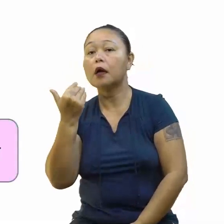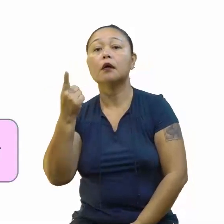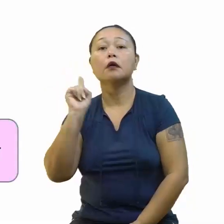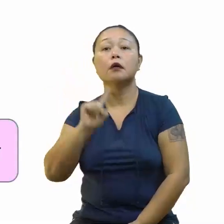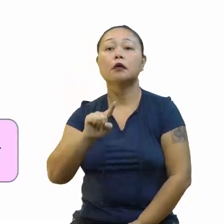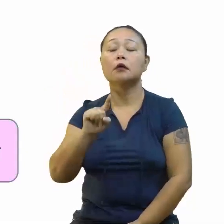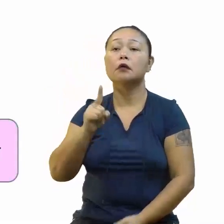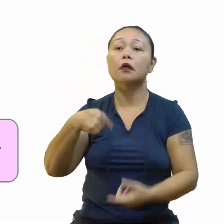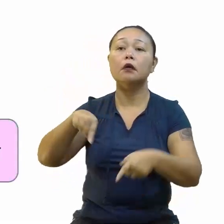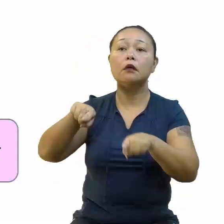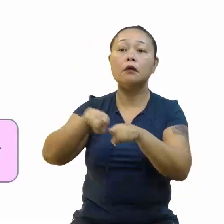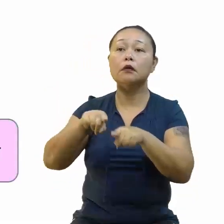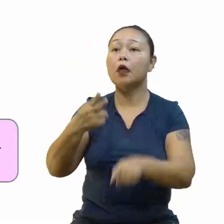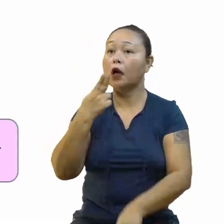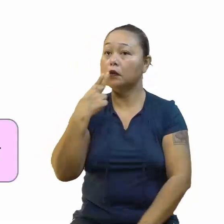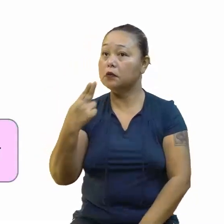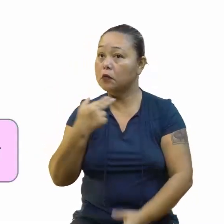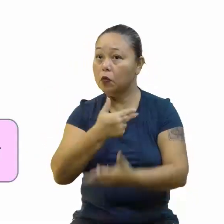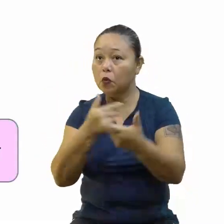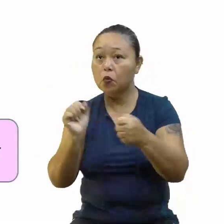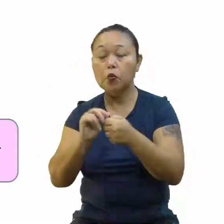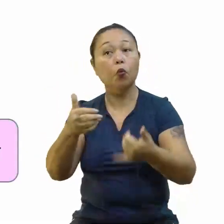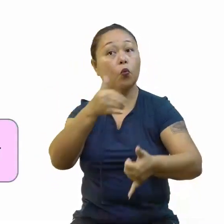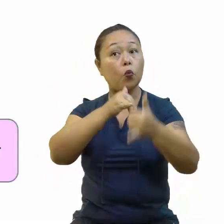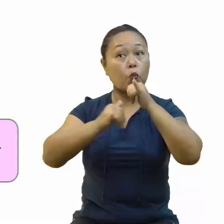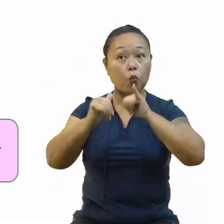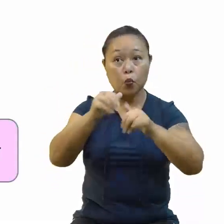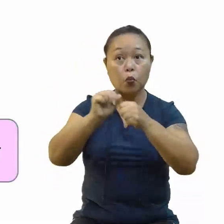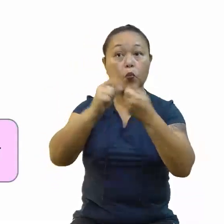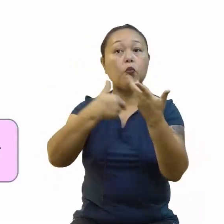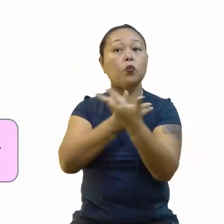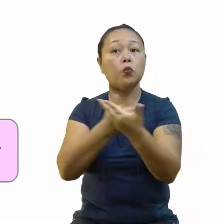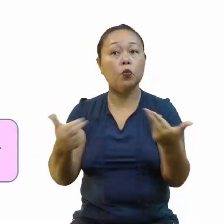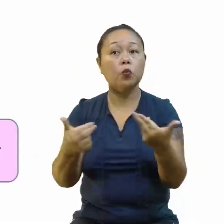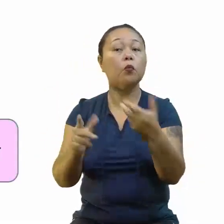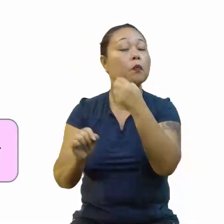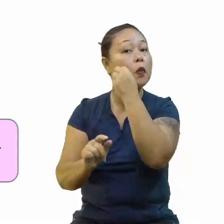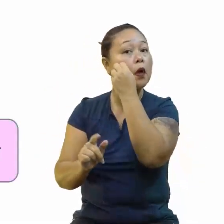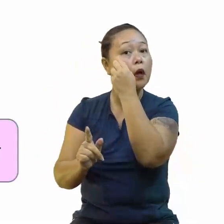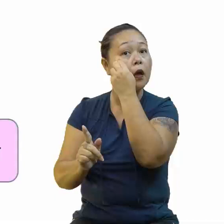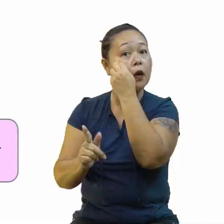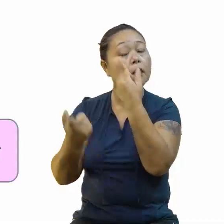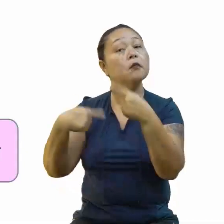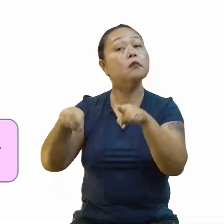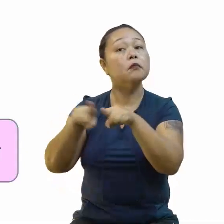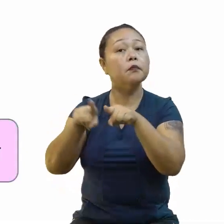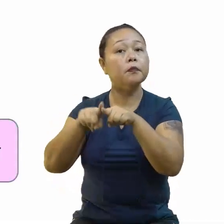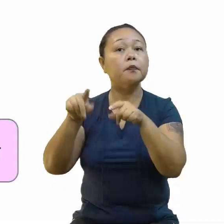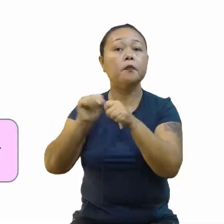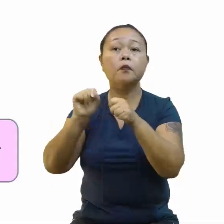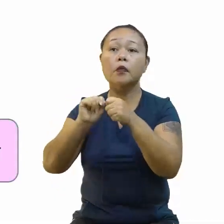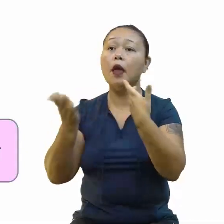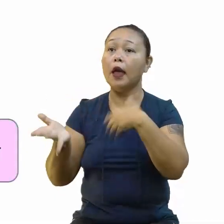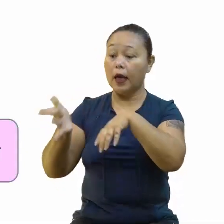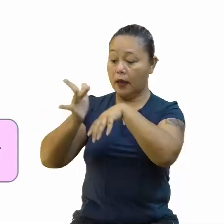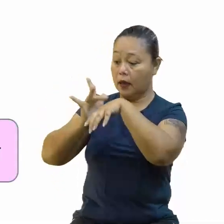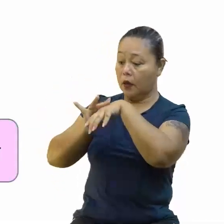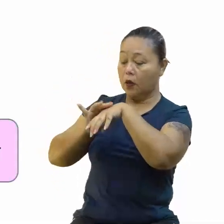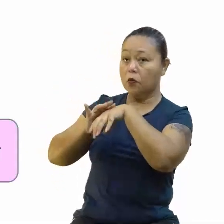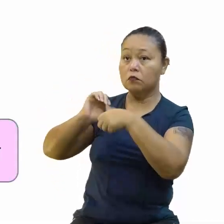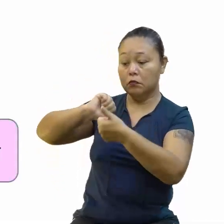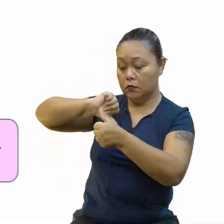estar também o tabagismo, o alcoolismo. Vimos também que as doenças modificam o funcionamento do